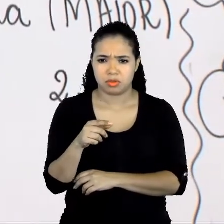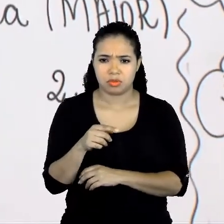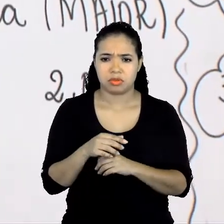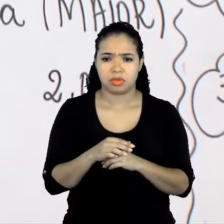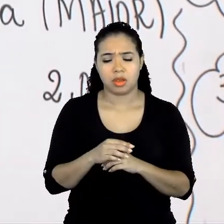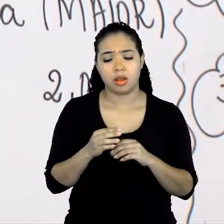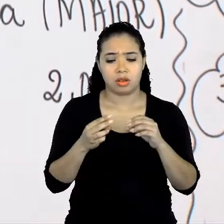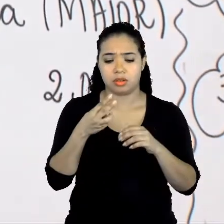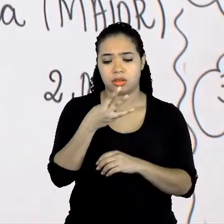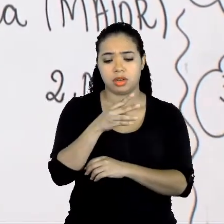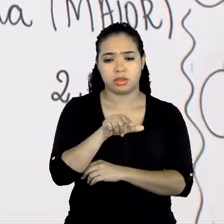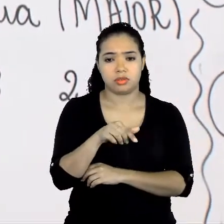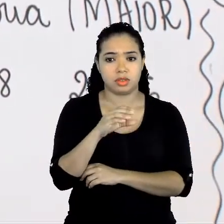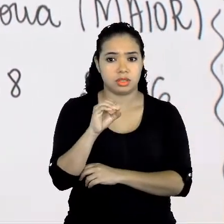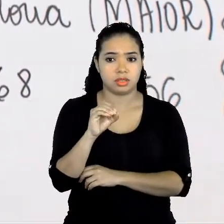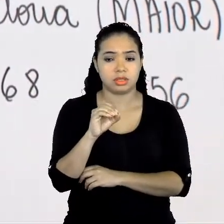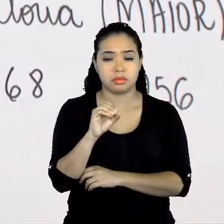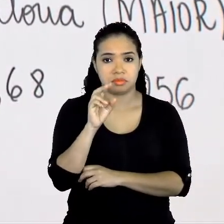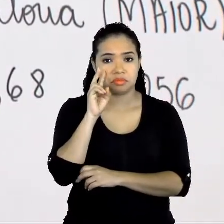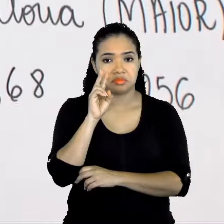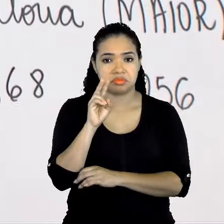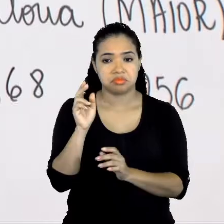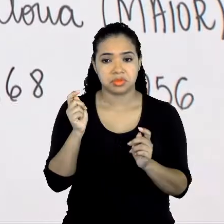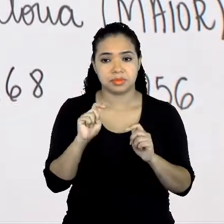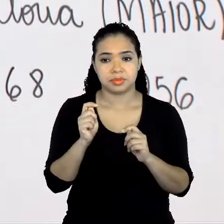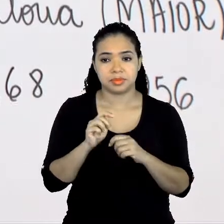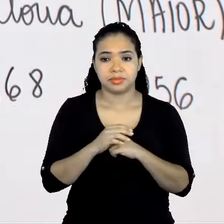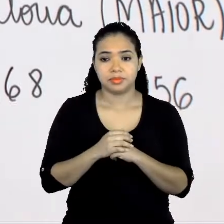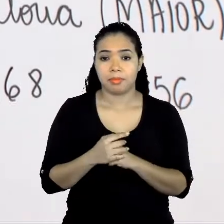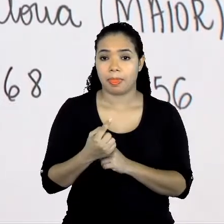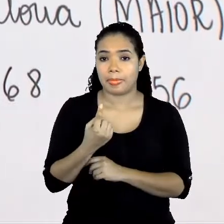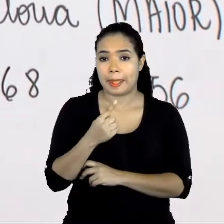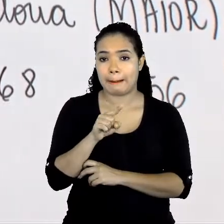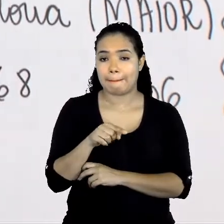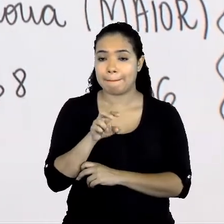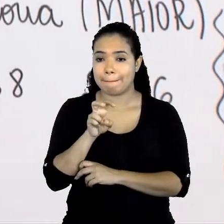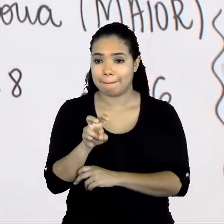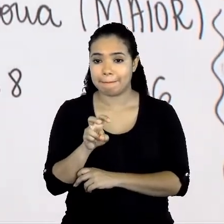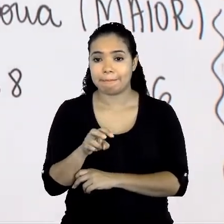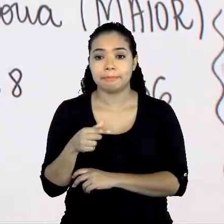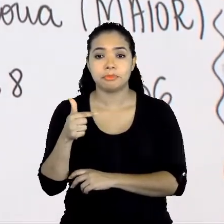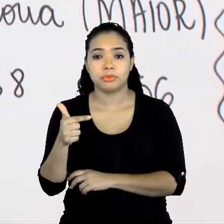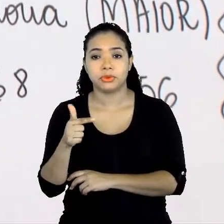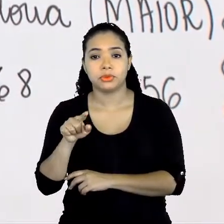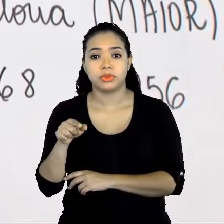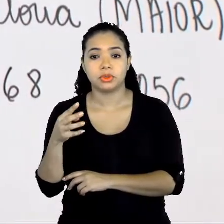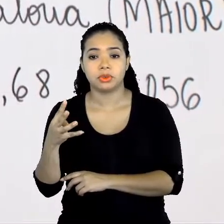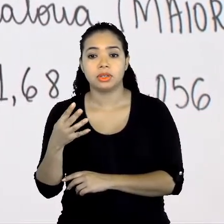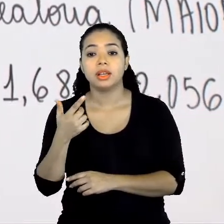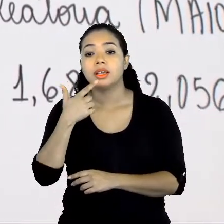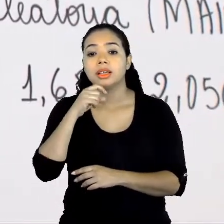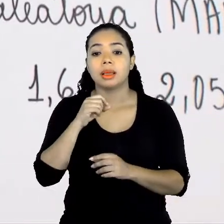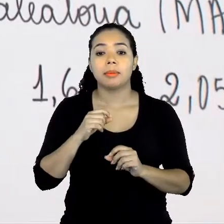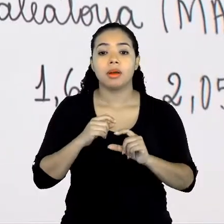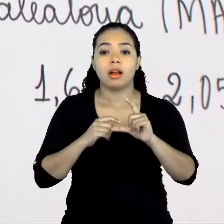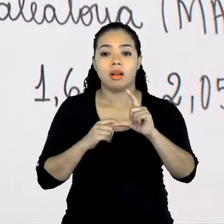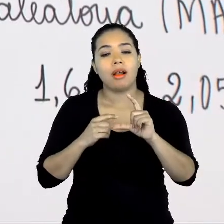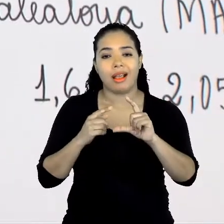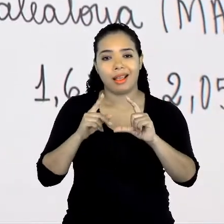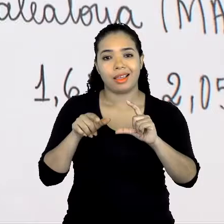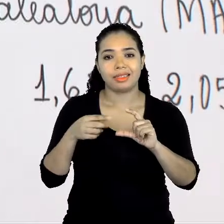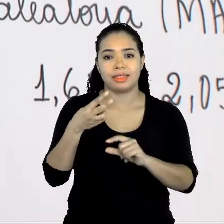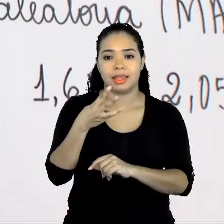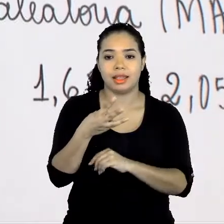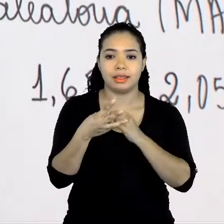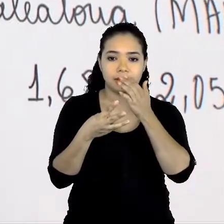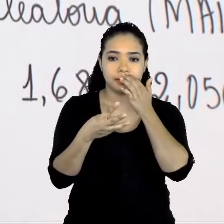para você enxergar melhor, ó. 3 inteiros é o 3, o 1 e o 2. Quem que é maior aqui? É o 3, não é,